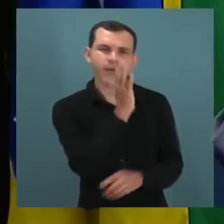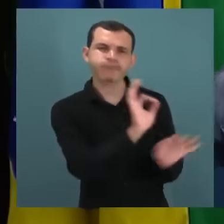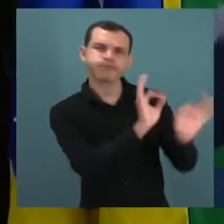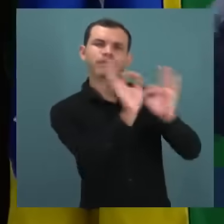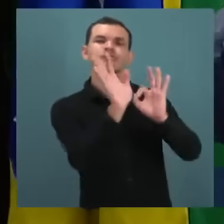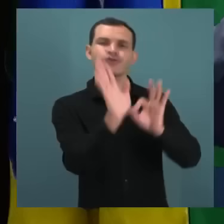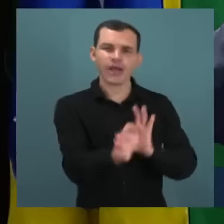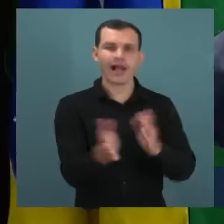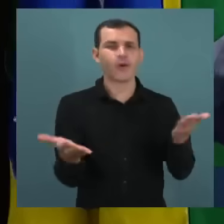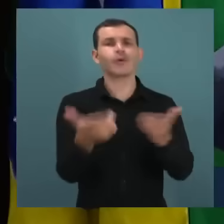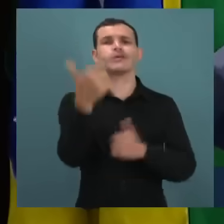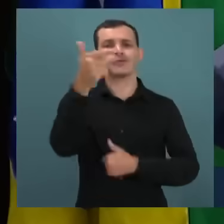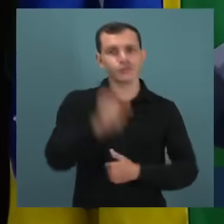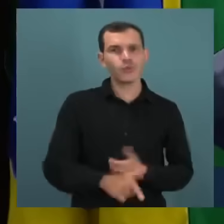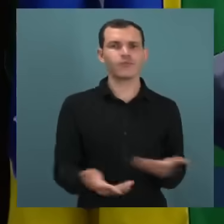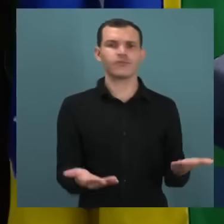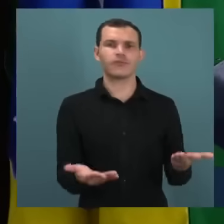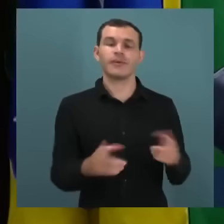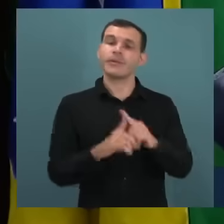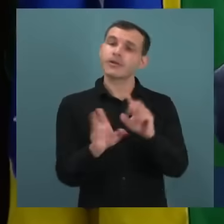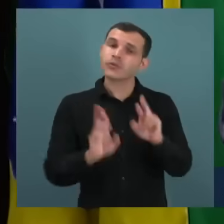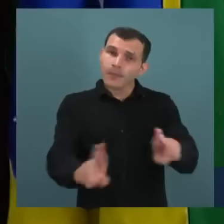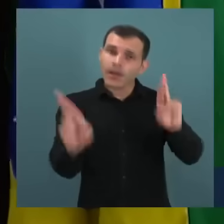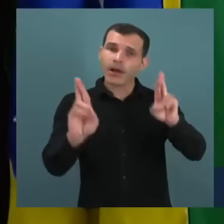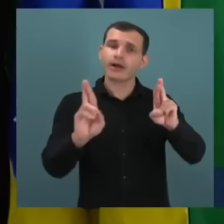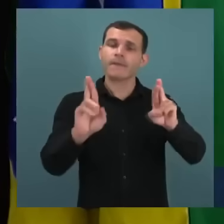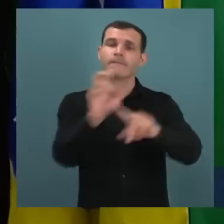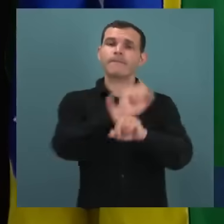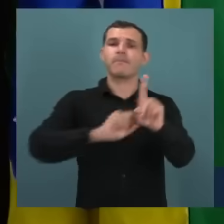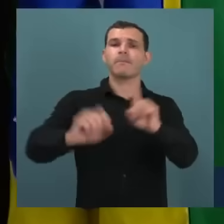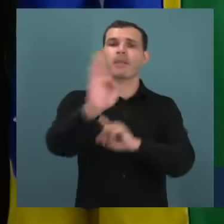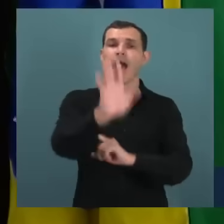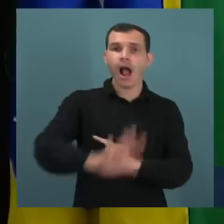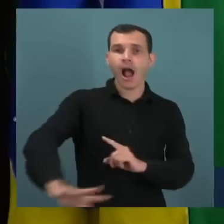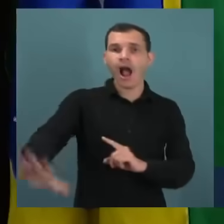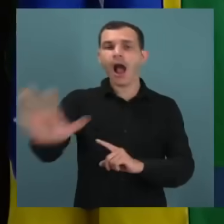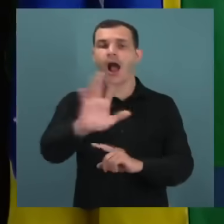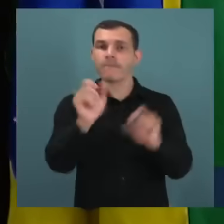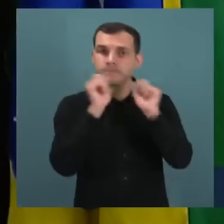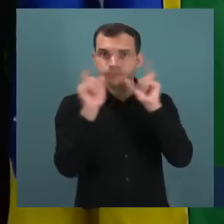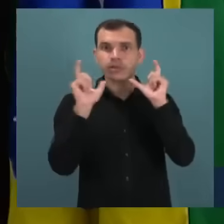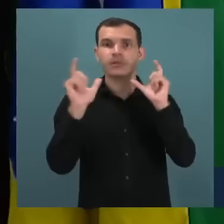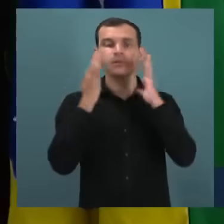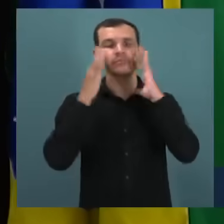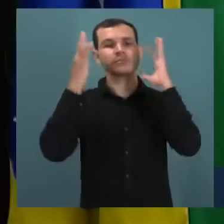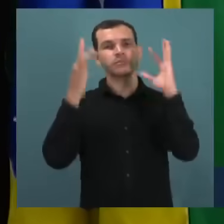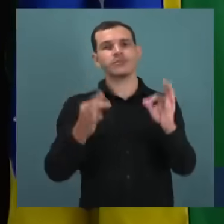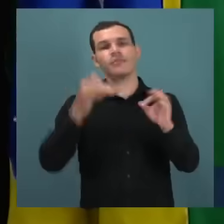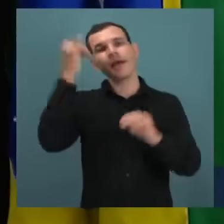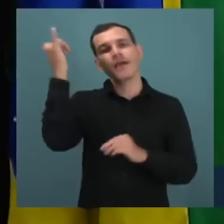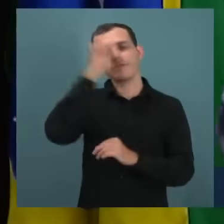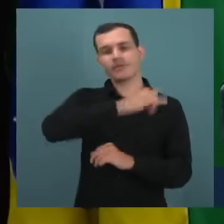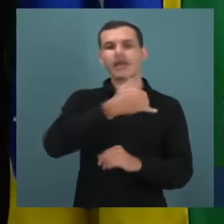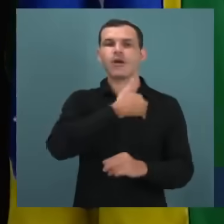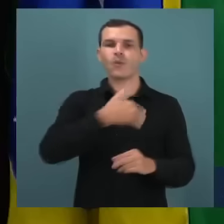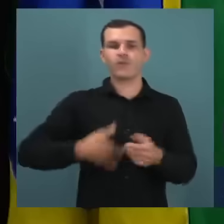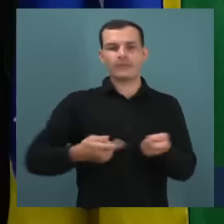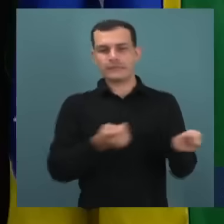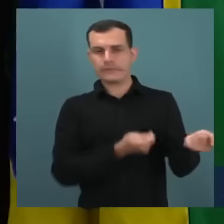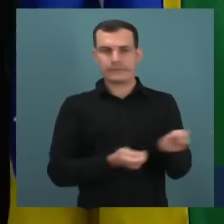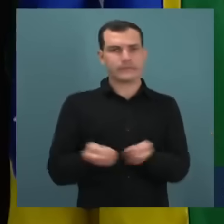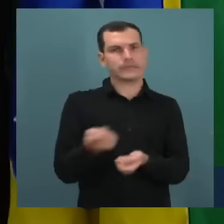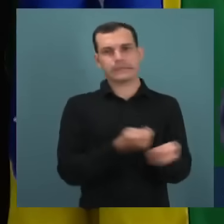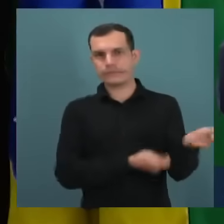sociedade brasileira, que já despertou, possa fazer a sua parte para evitar que esse descalabro e esse desgoverno continue